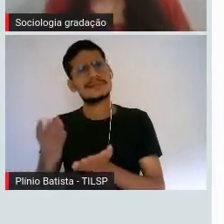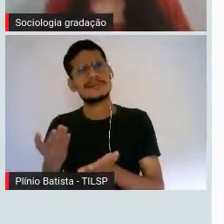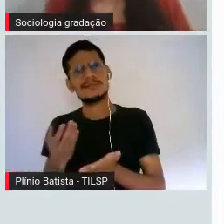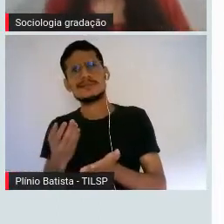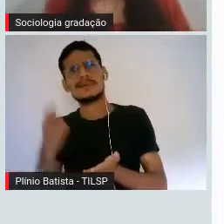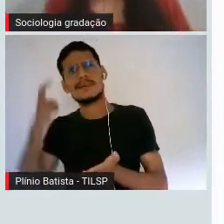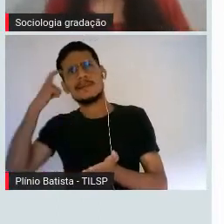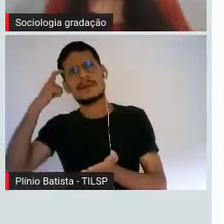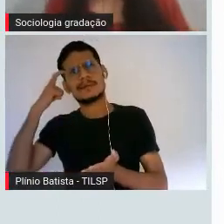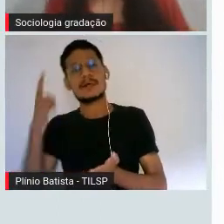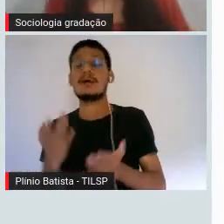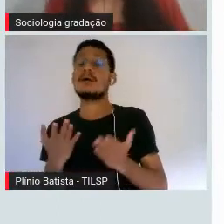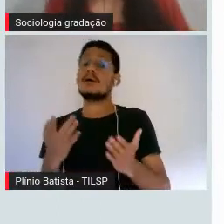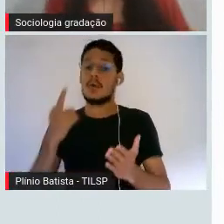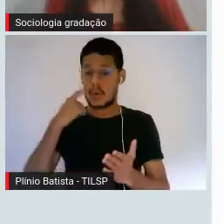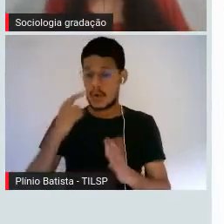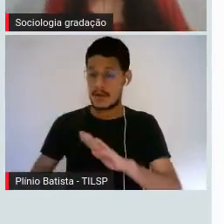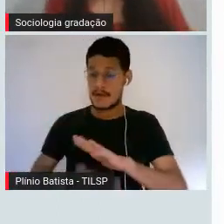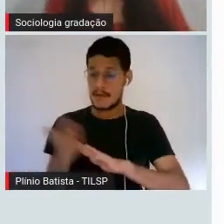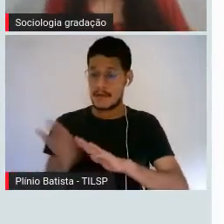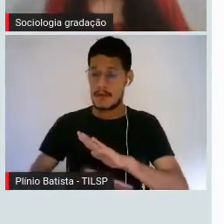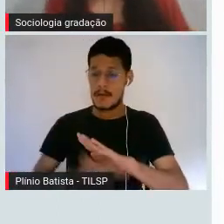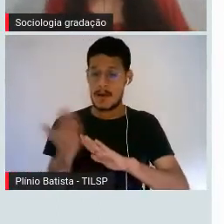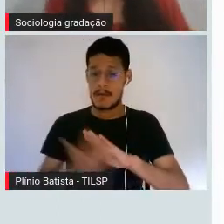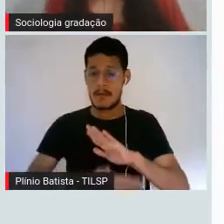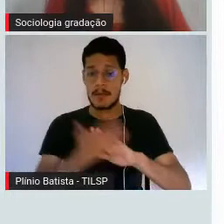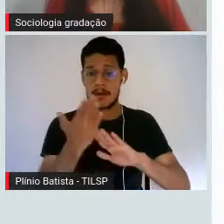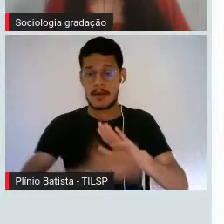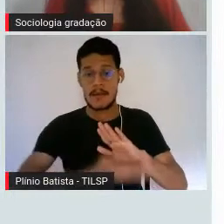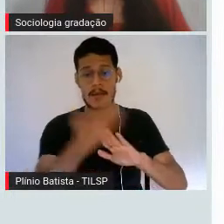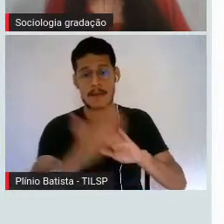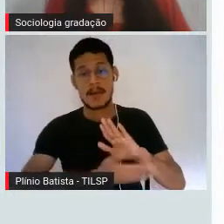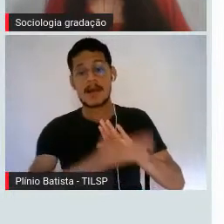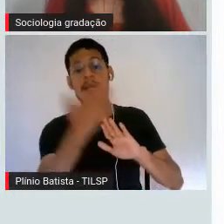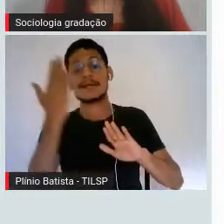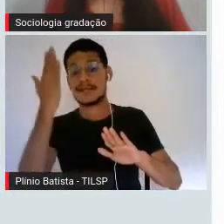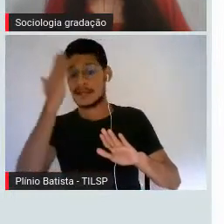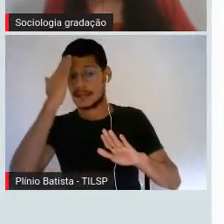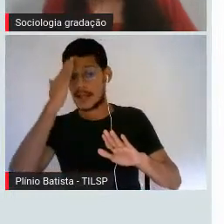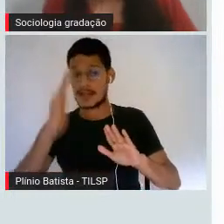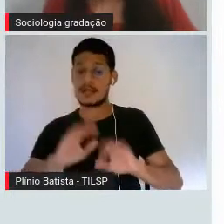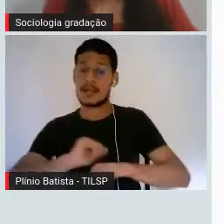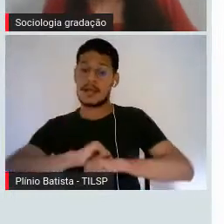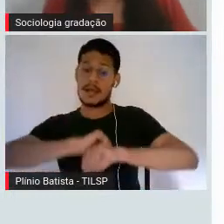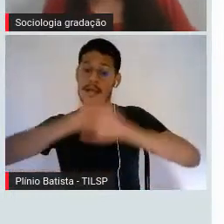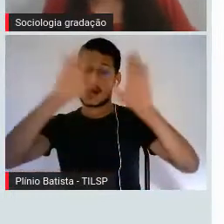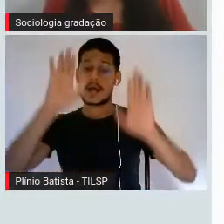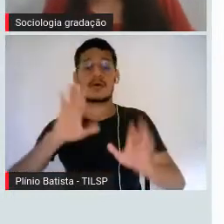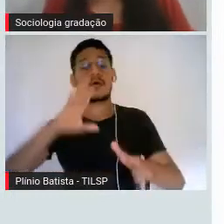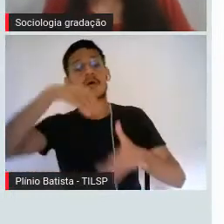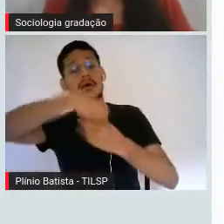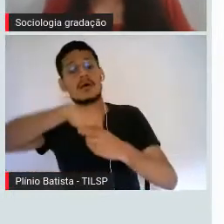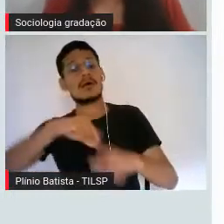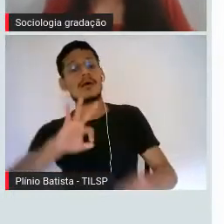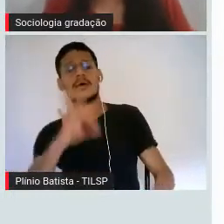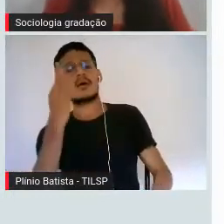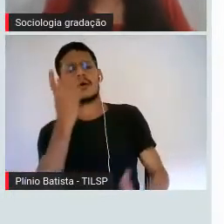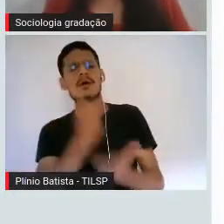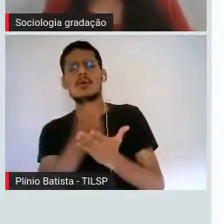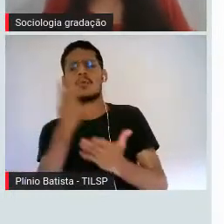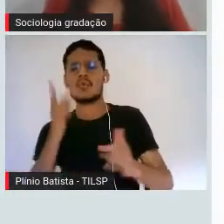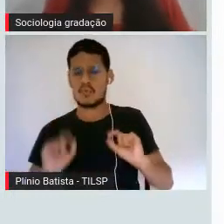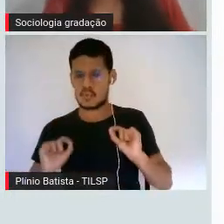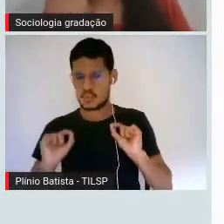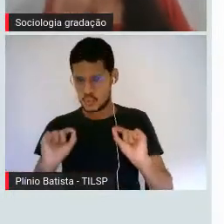viajar e a ter algumas noções do que está acontecendo ali na França. E aí ele percebe que